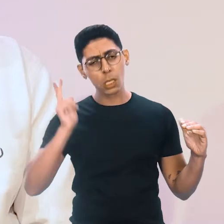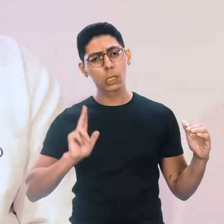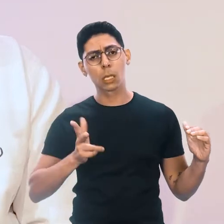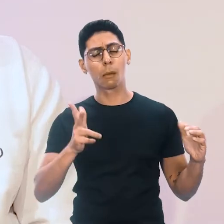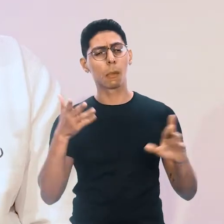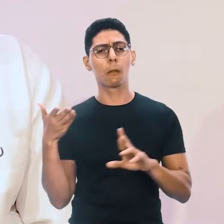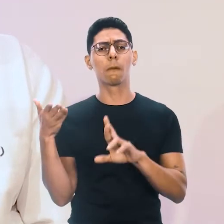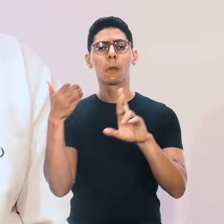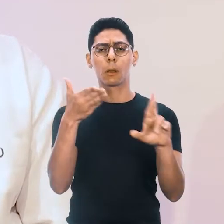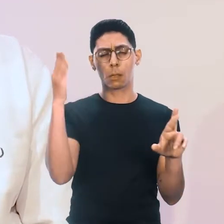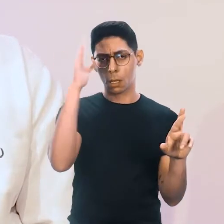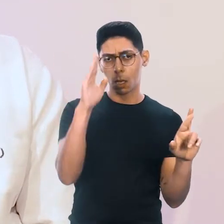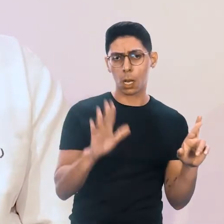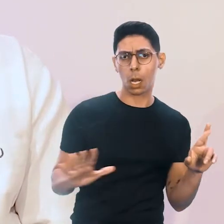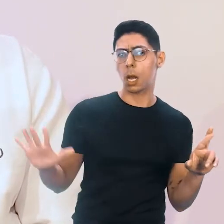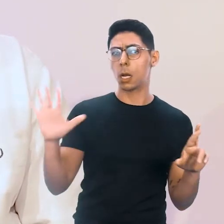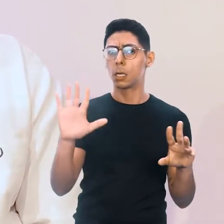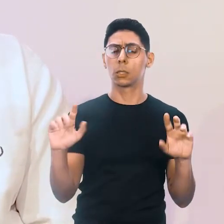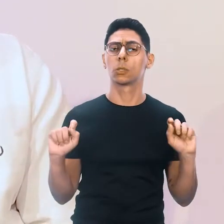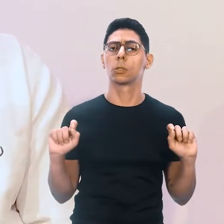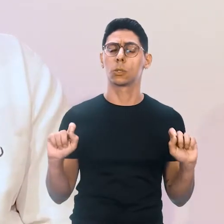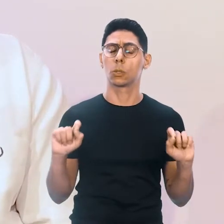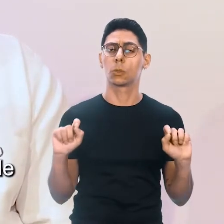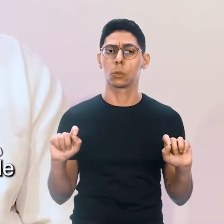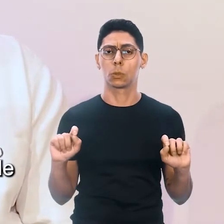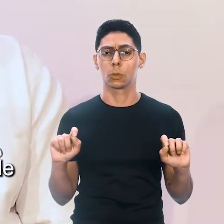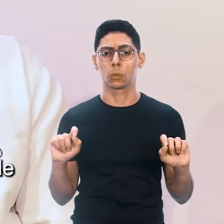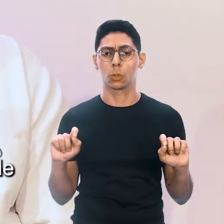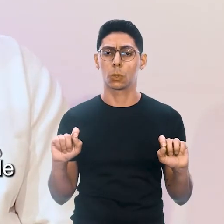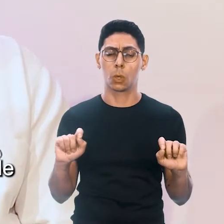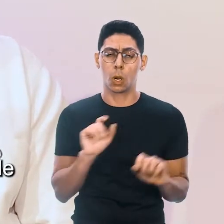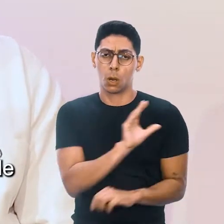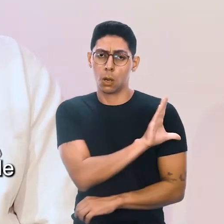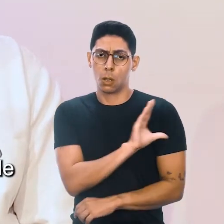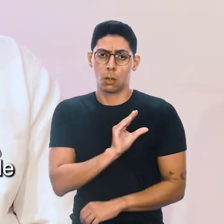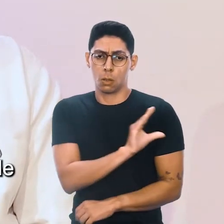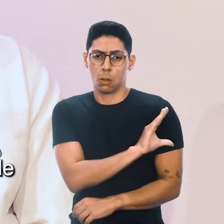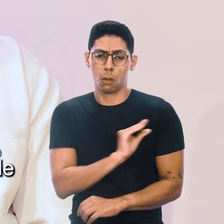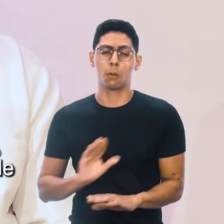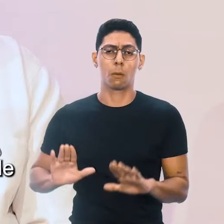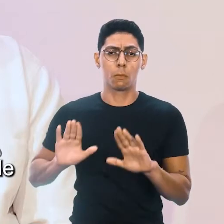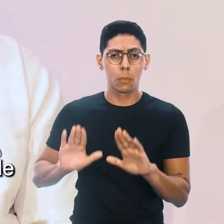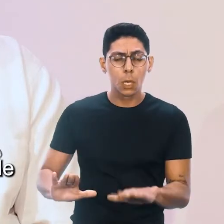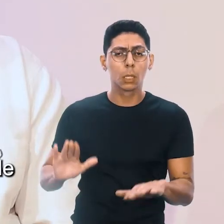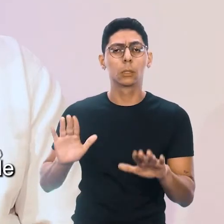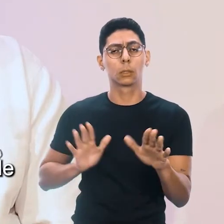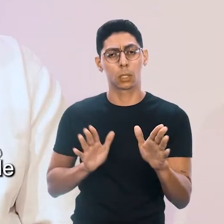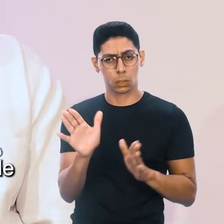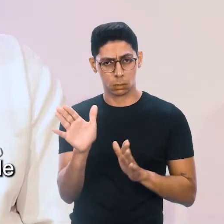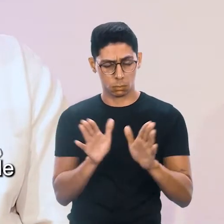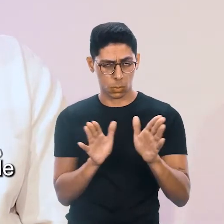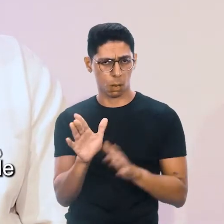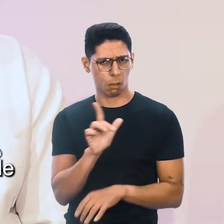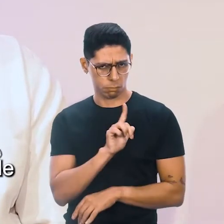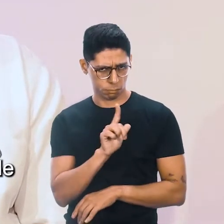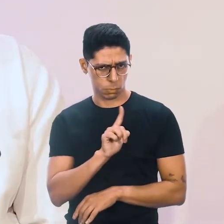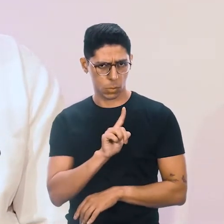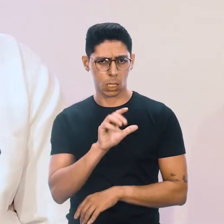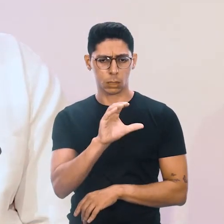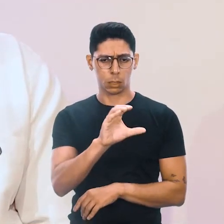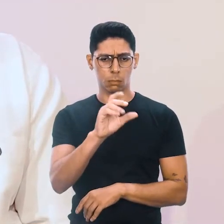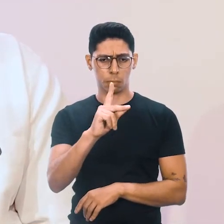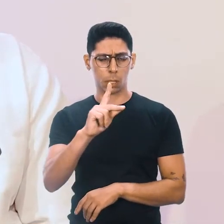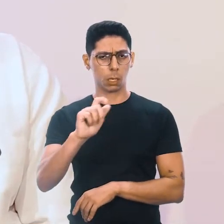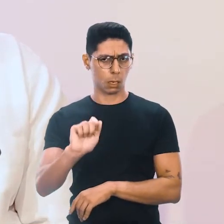referência nacional a Comissão Permanente de Acessibilidade, né? A